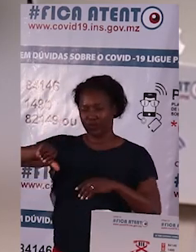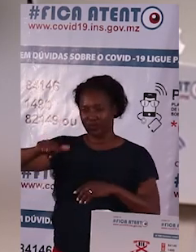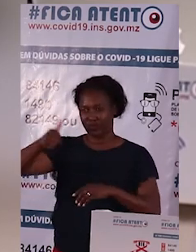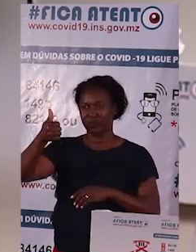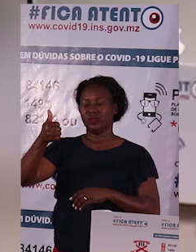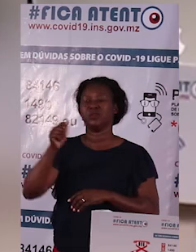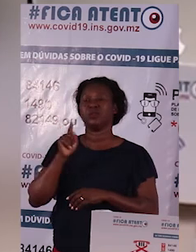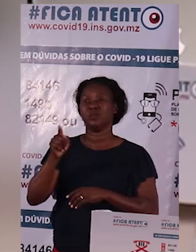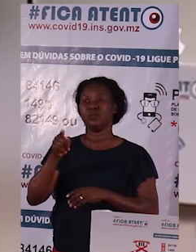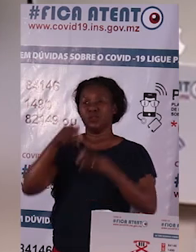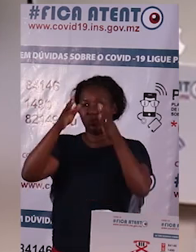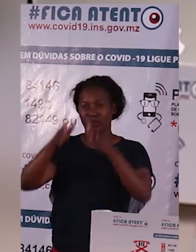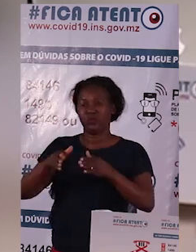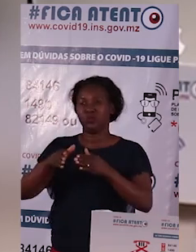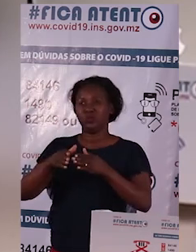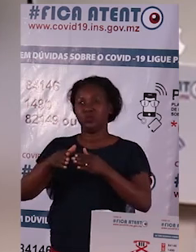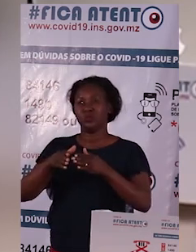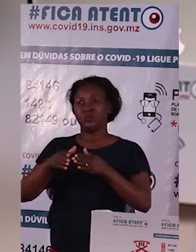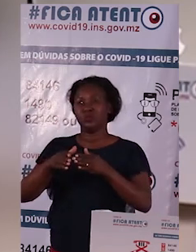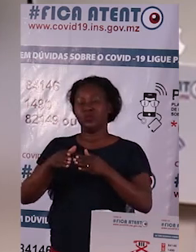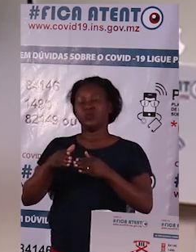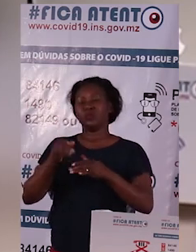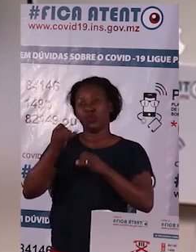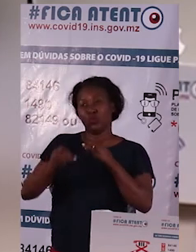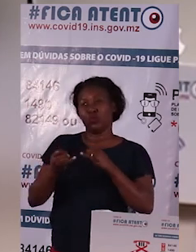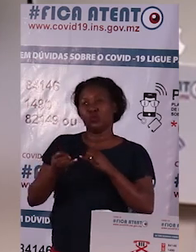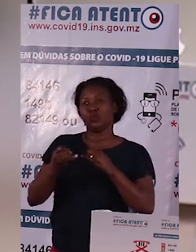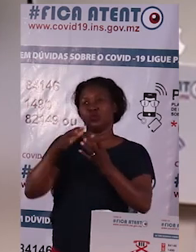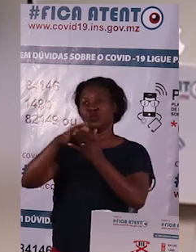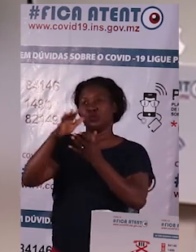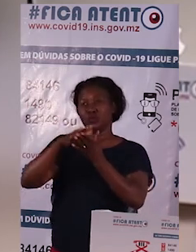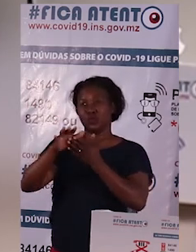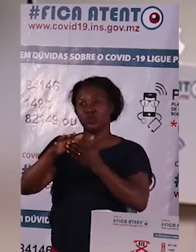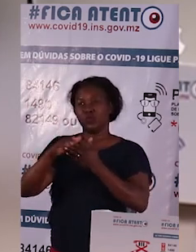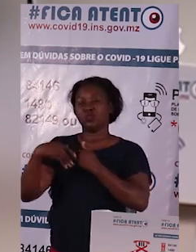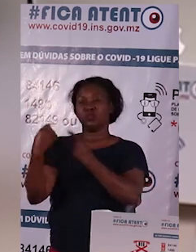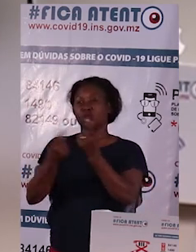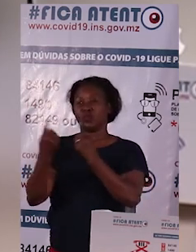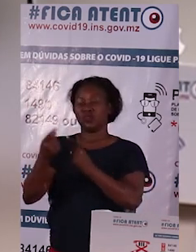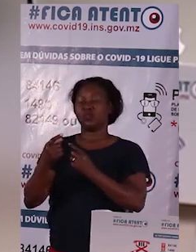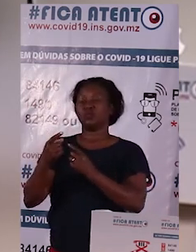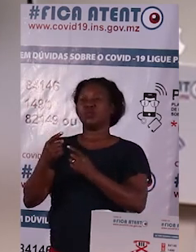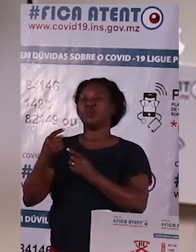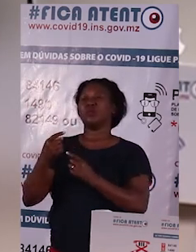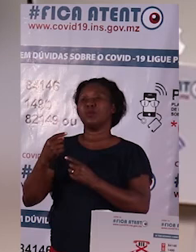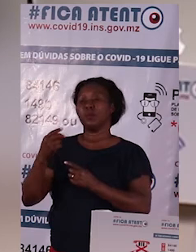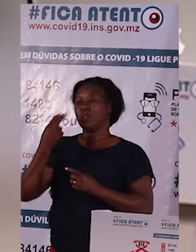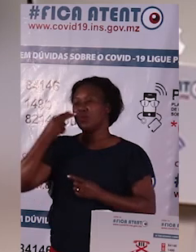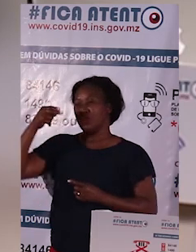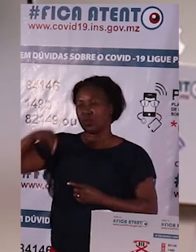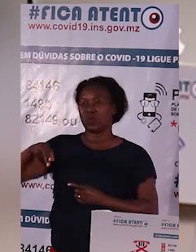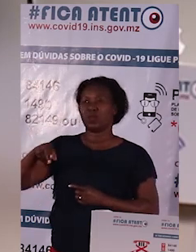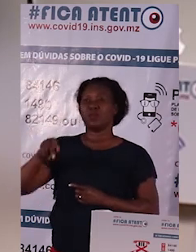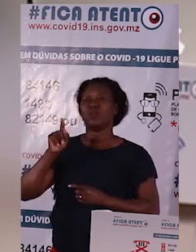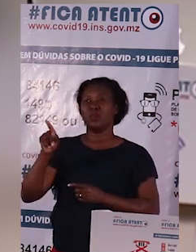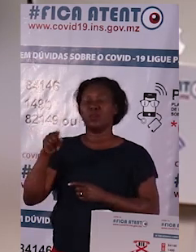que foi reportado esta semana é o nosso caso índex de afungi, portanto o caso índex de afungi